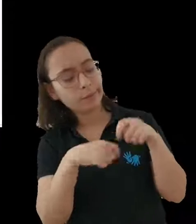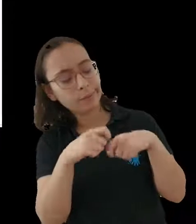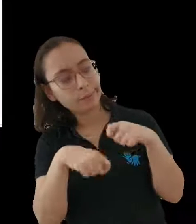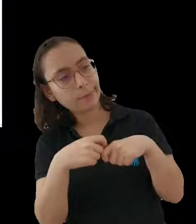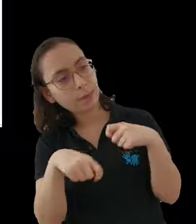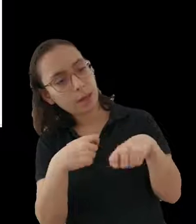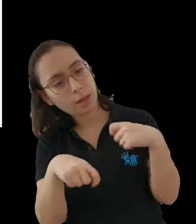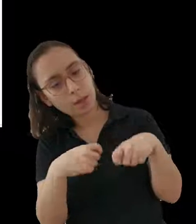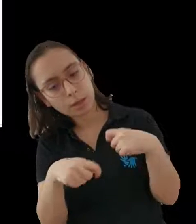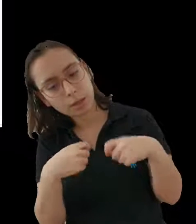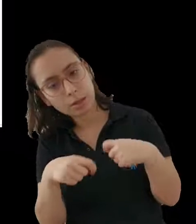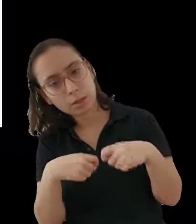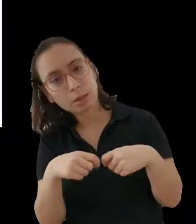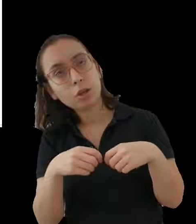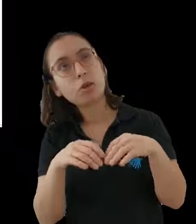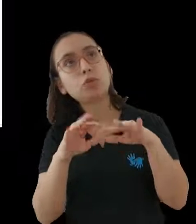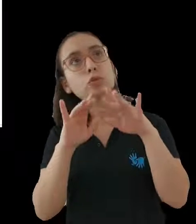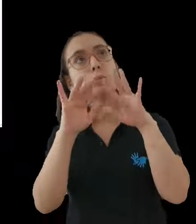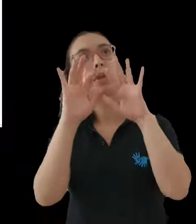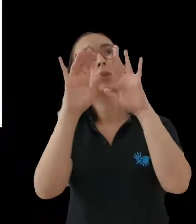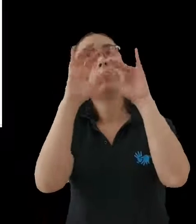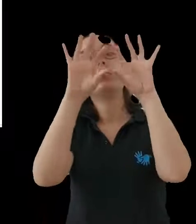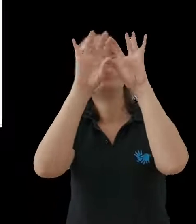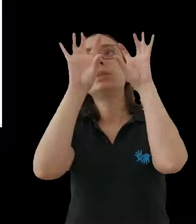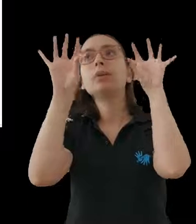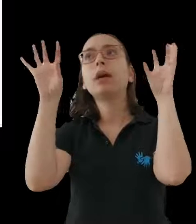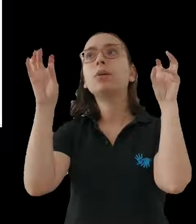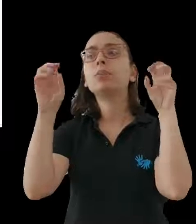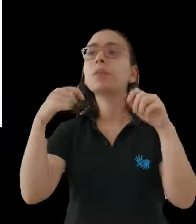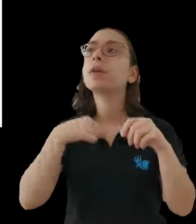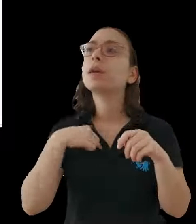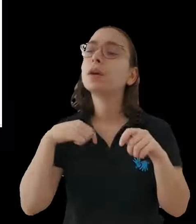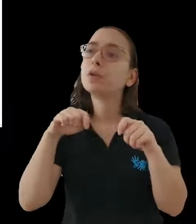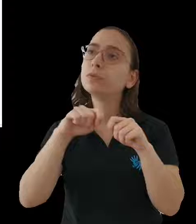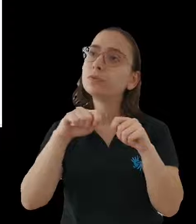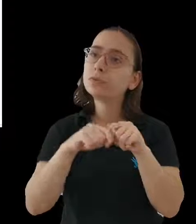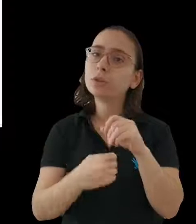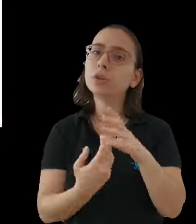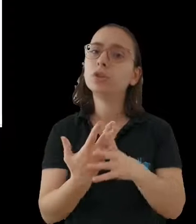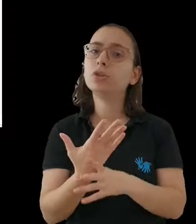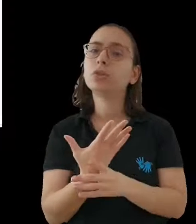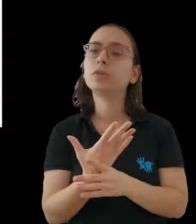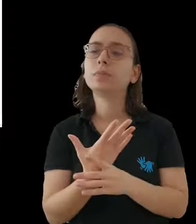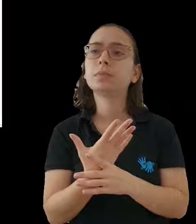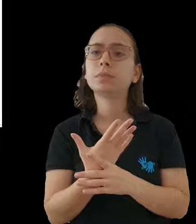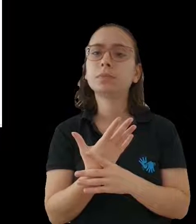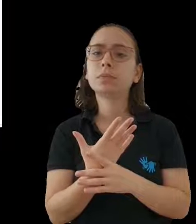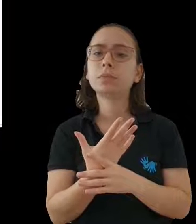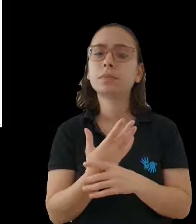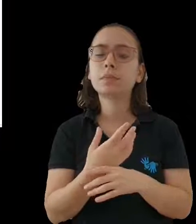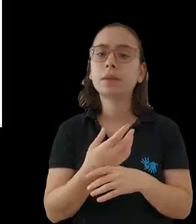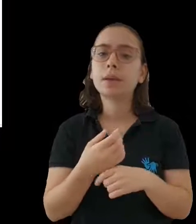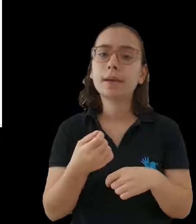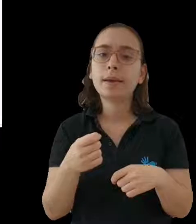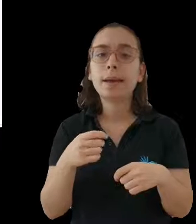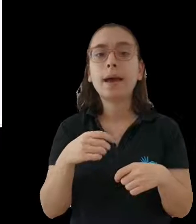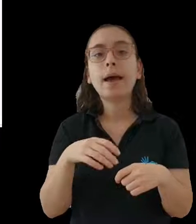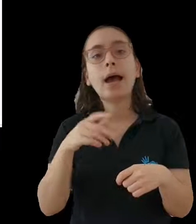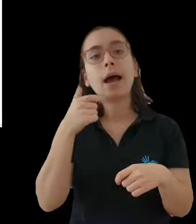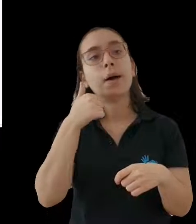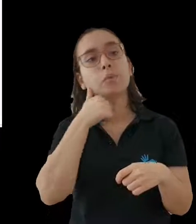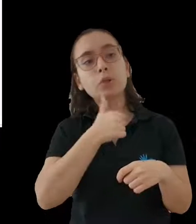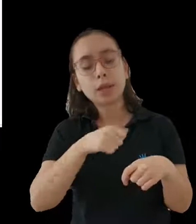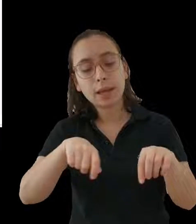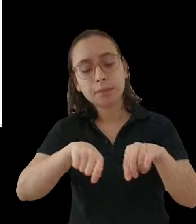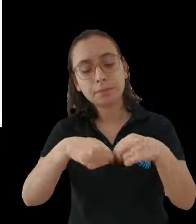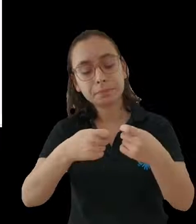teias. Então eu preciso dessa teia subindo para o céu. Então eu criei lá e a artesã, a aderecista